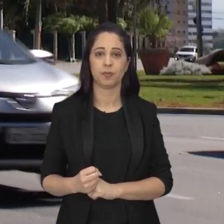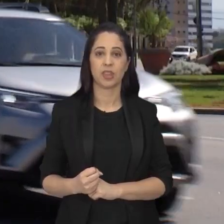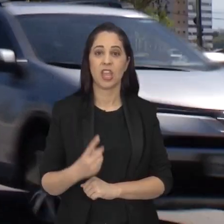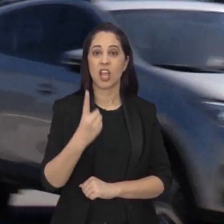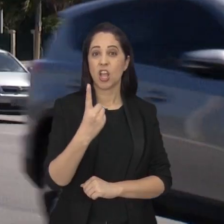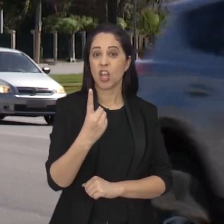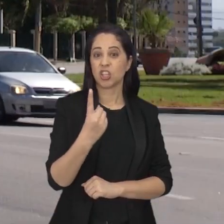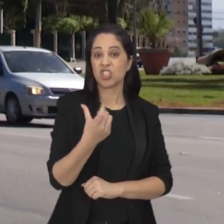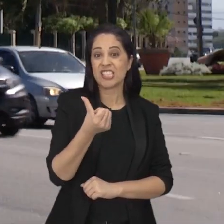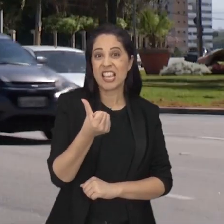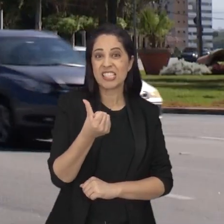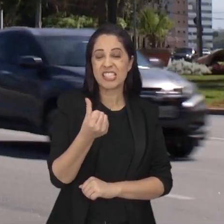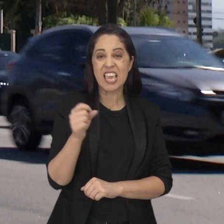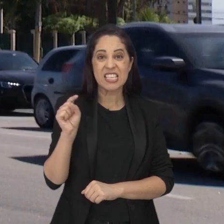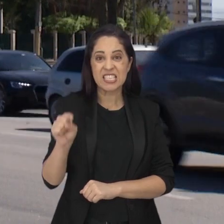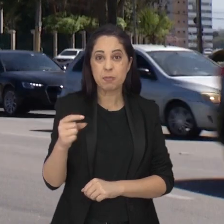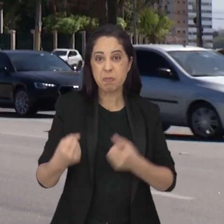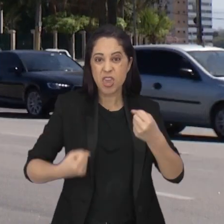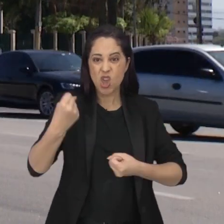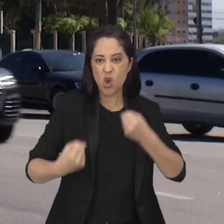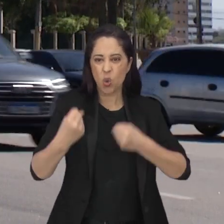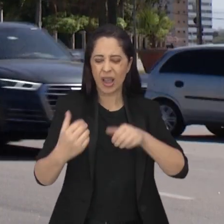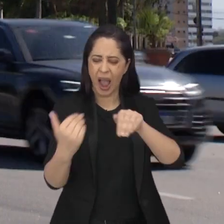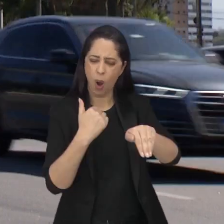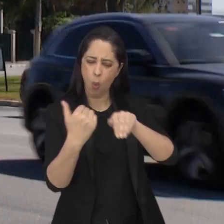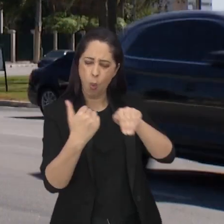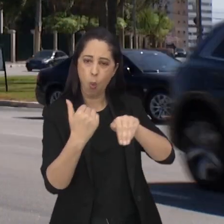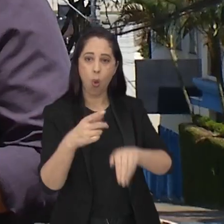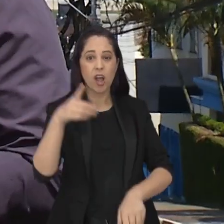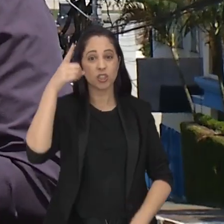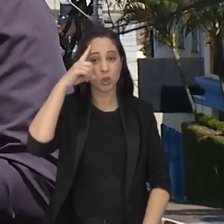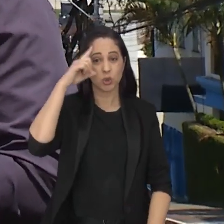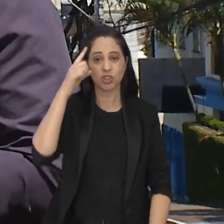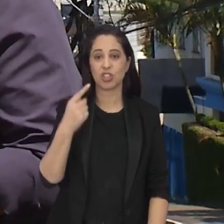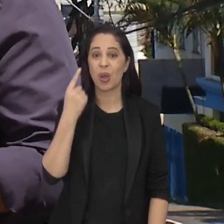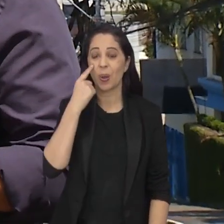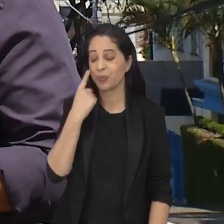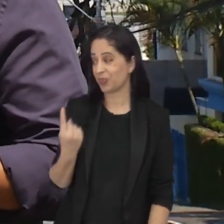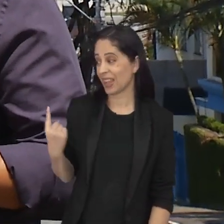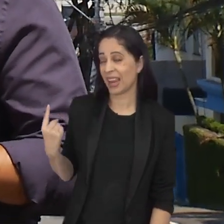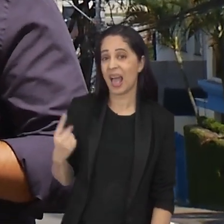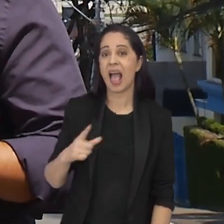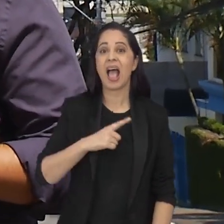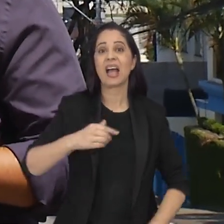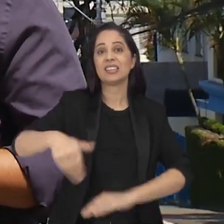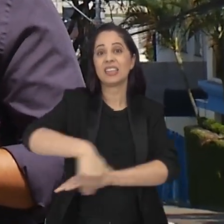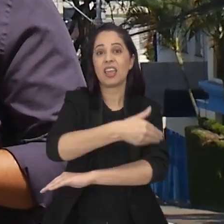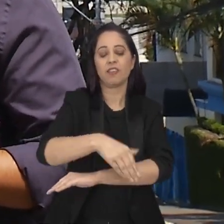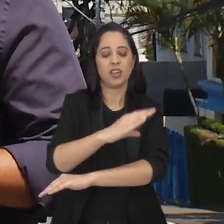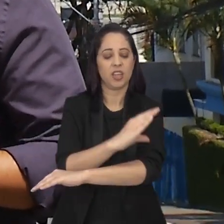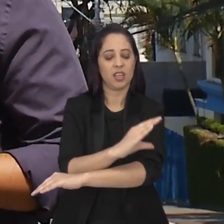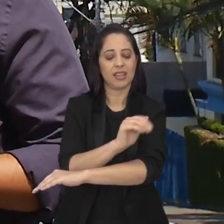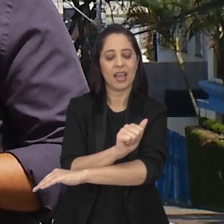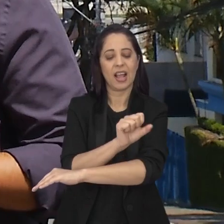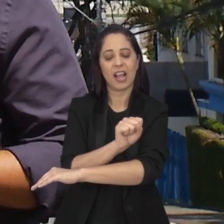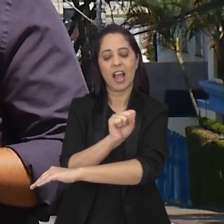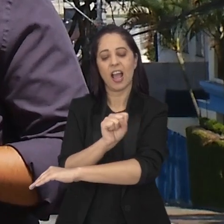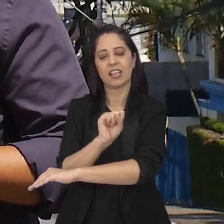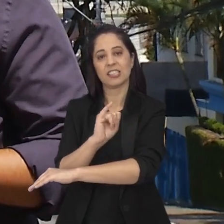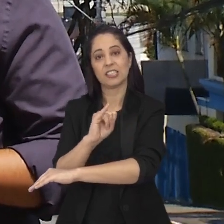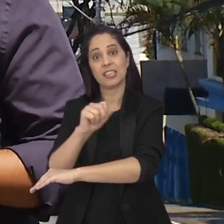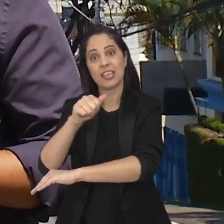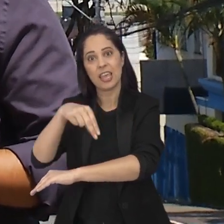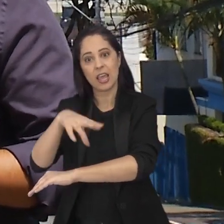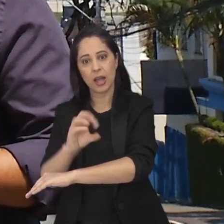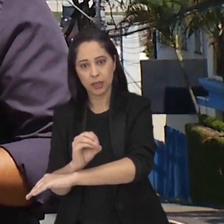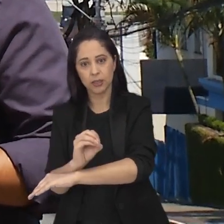São 16 mil carros passando por aqui todos os dias. Bem ali atrás está a Avenida Cassiano Ricardo, mas aqui é um ponto